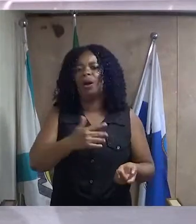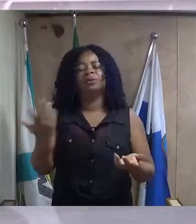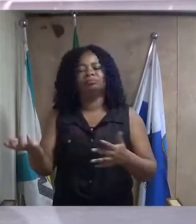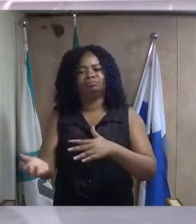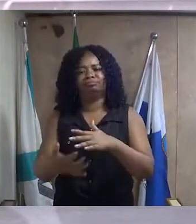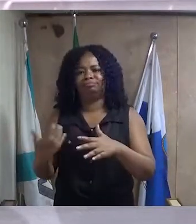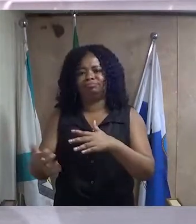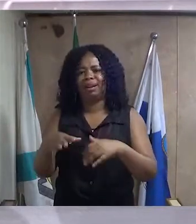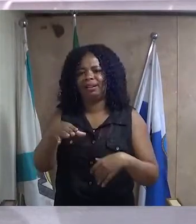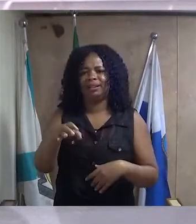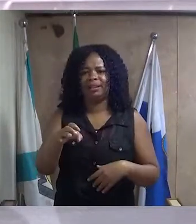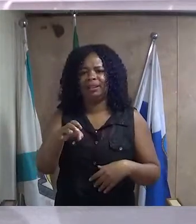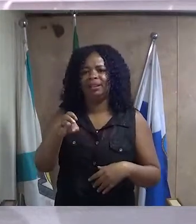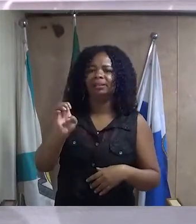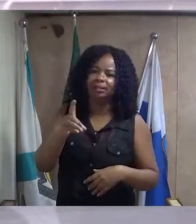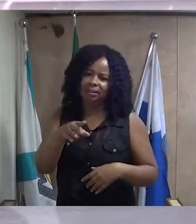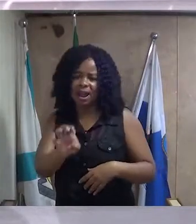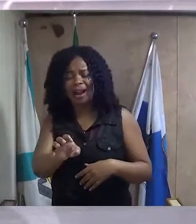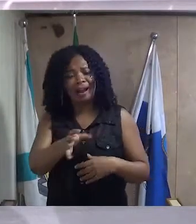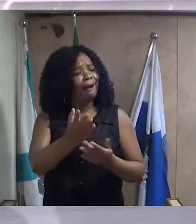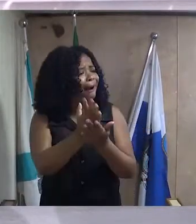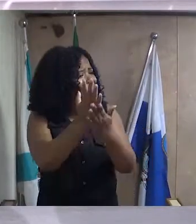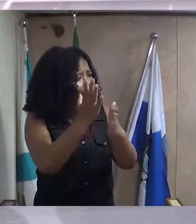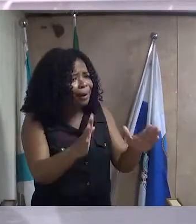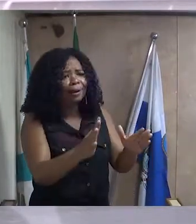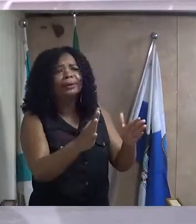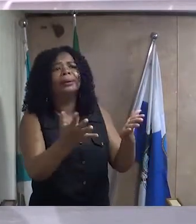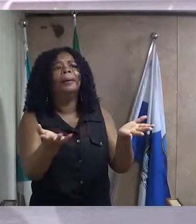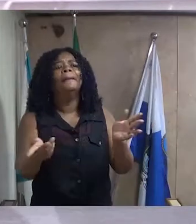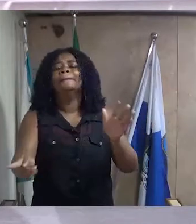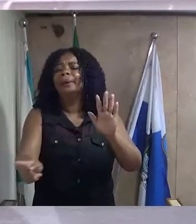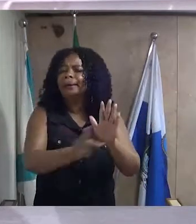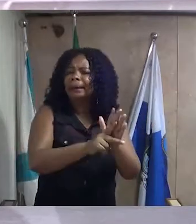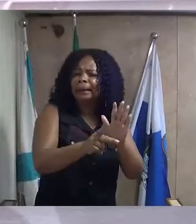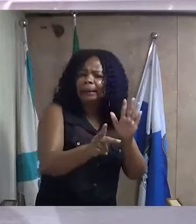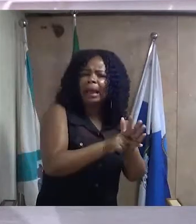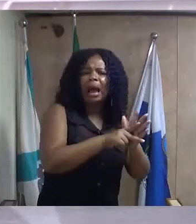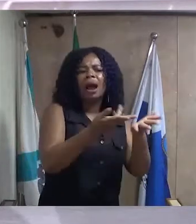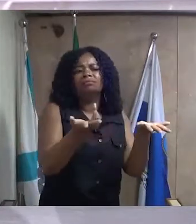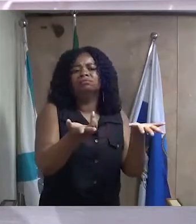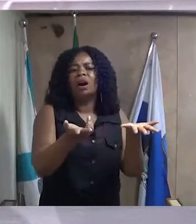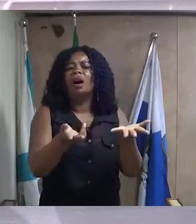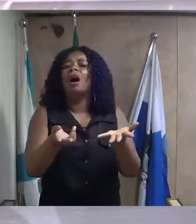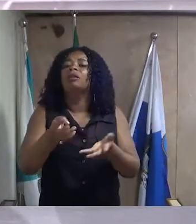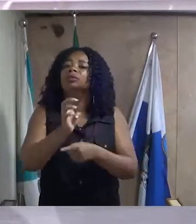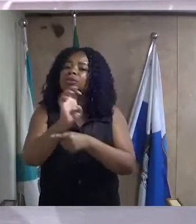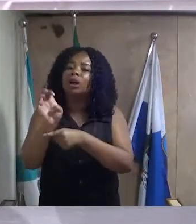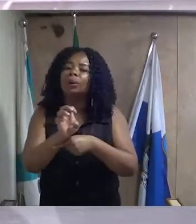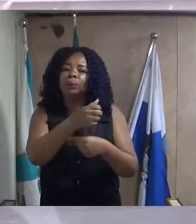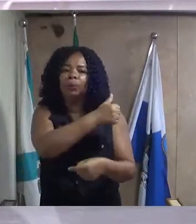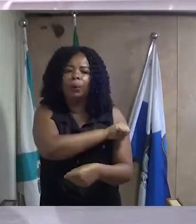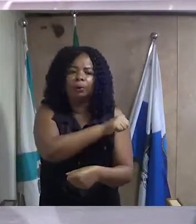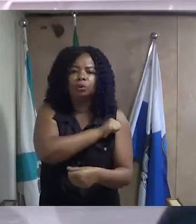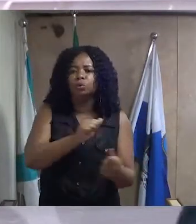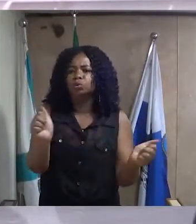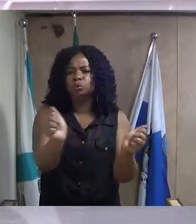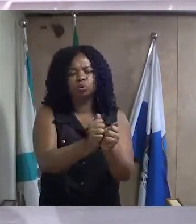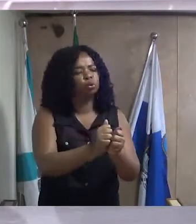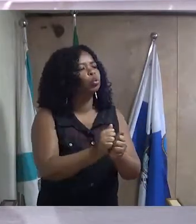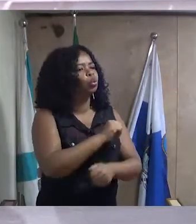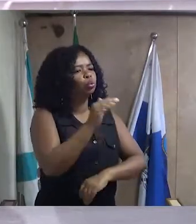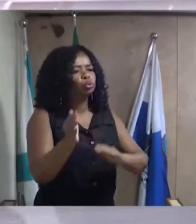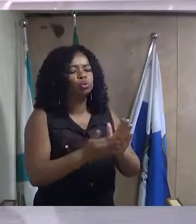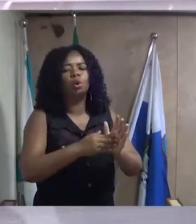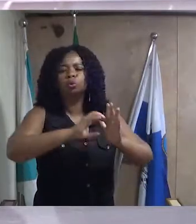E acabando que a SEDAI é um patrimônio do Estado do Rio de Janeiro, juntamente com seus servidores, que hoje estão